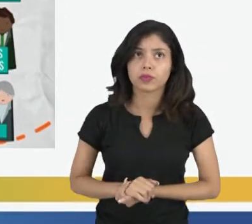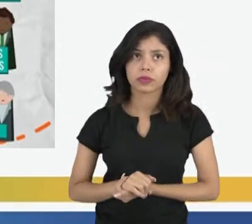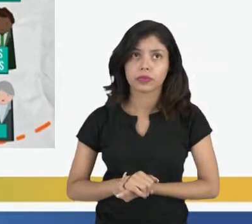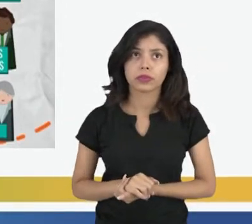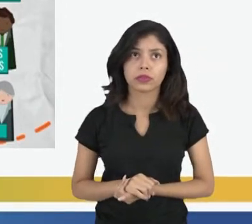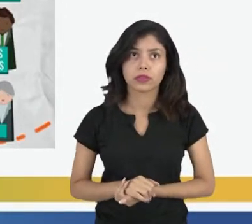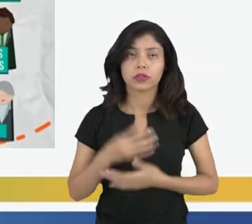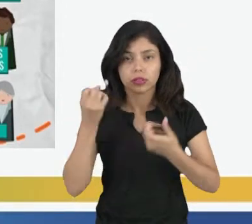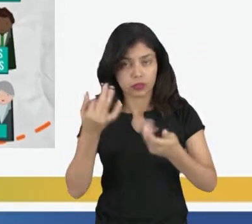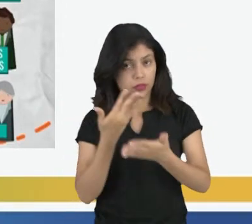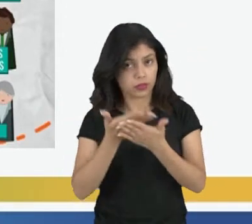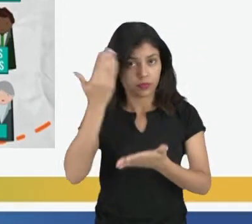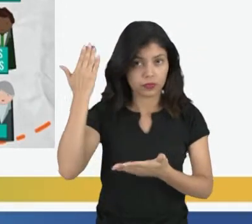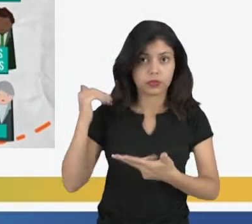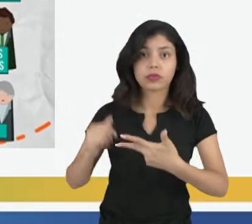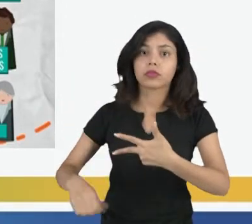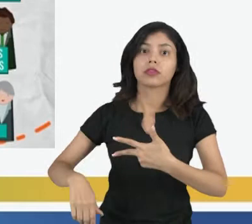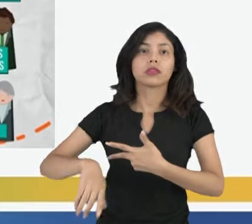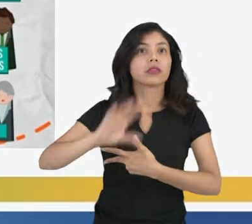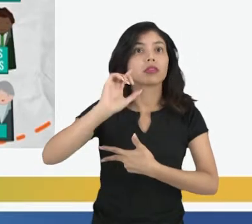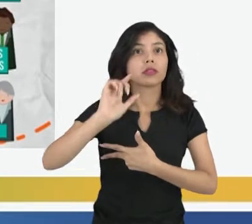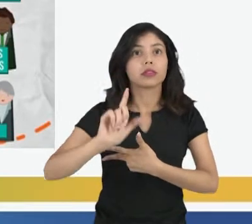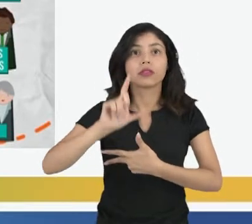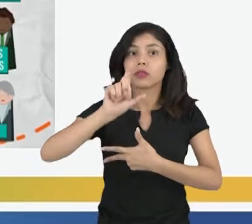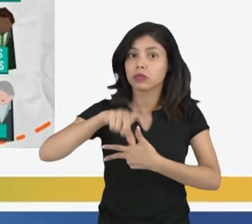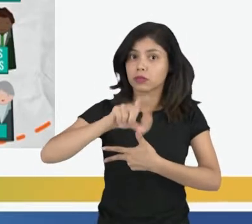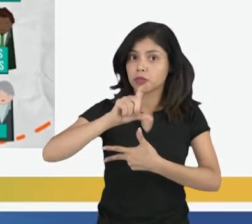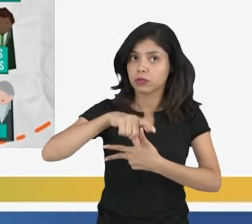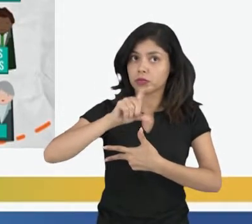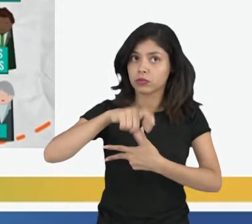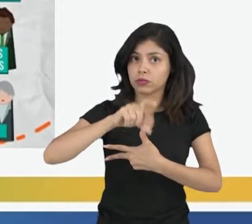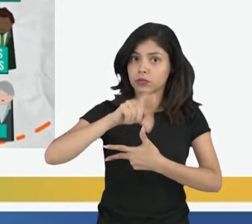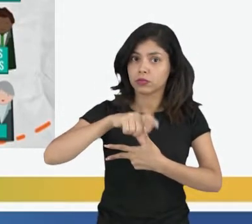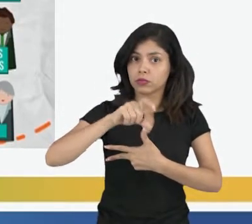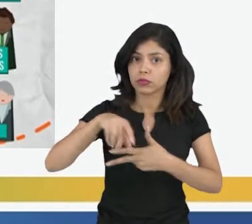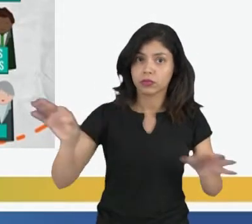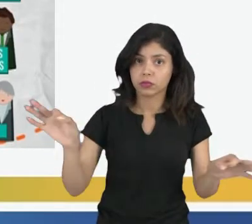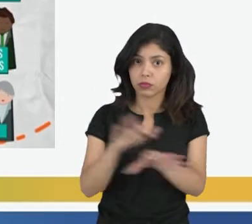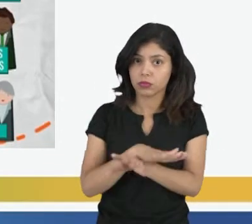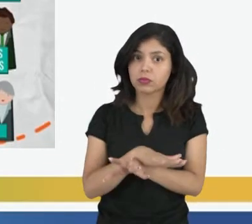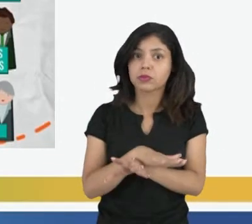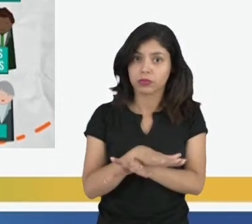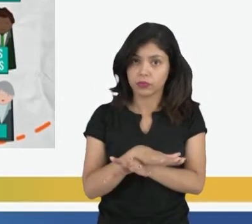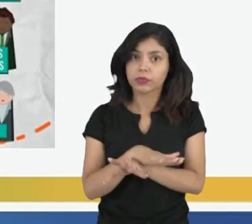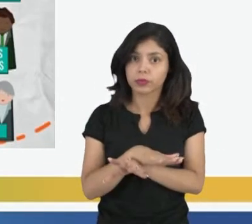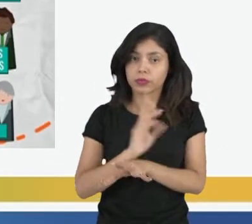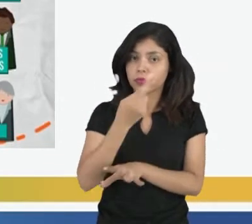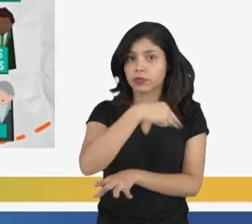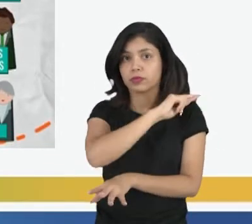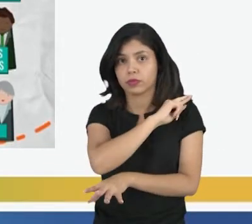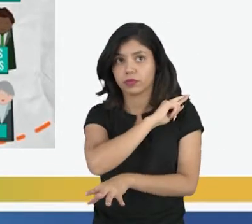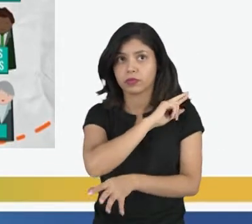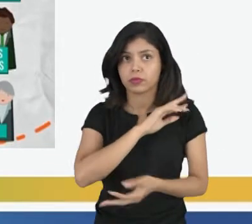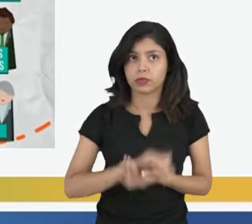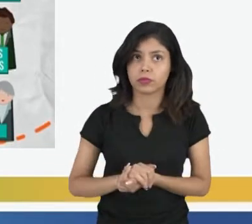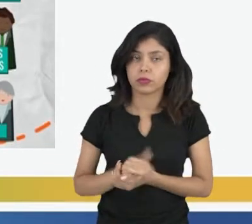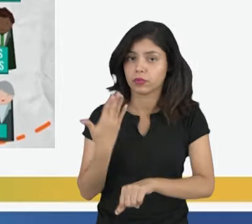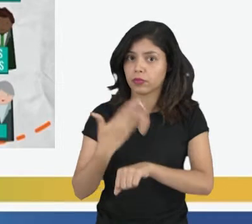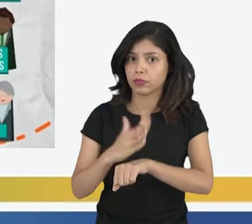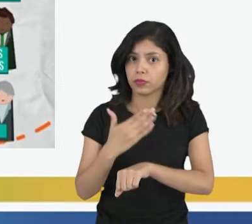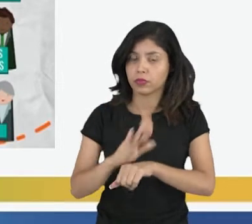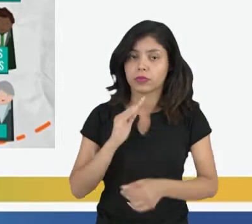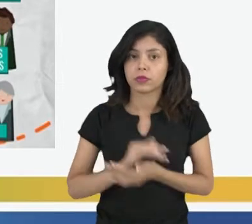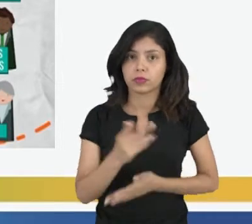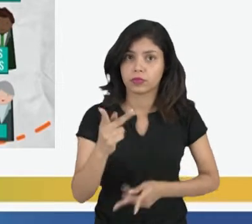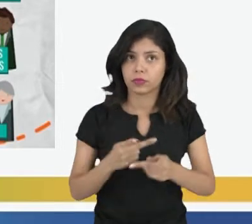que acertamos anteriormente o Executivo que executa a responsável pela execução na